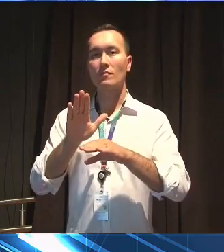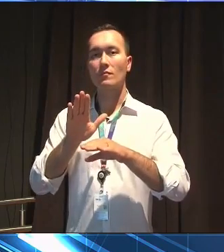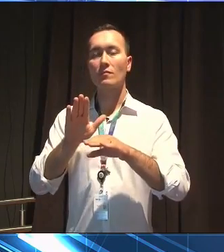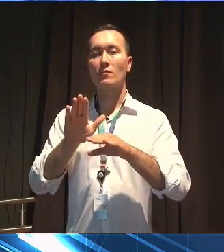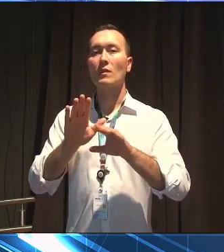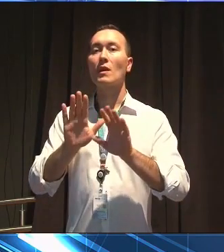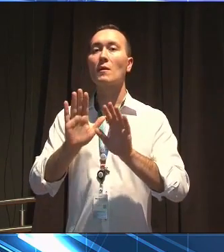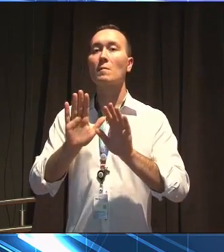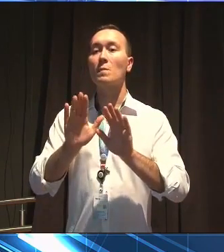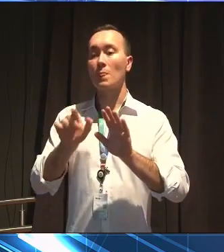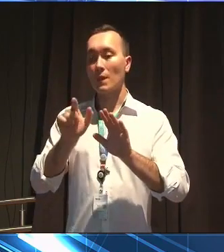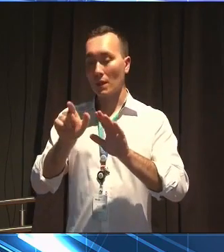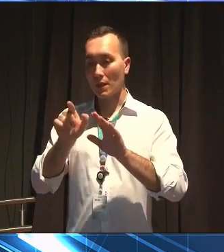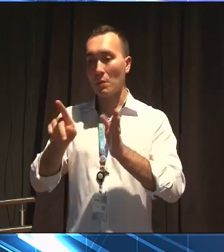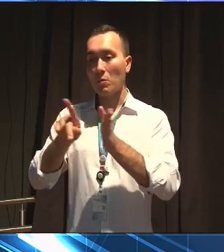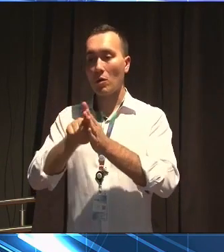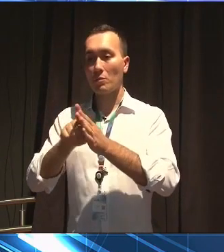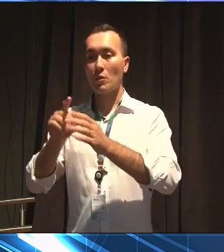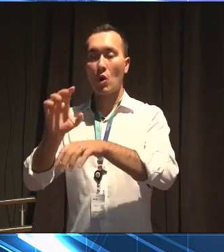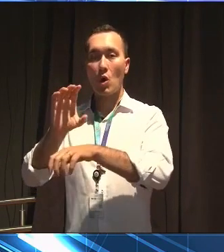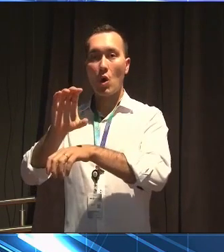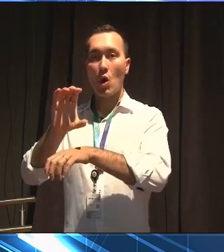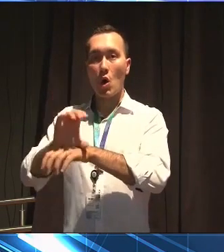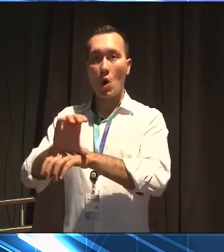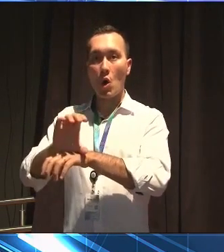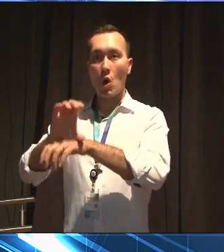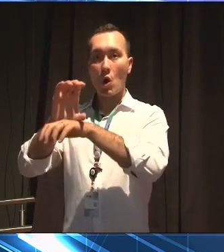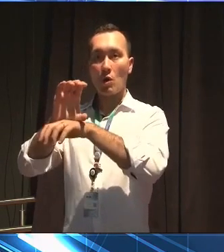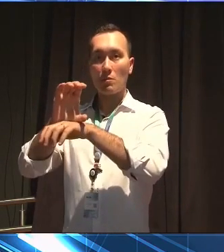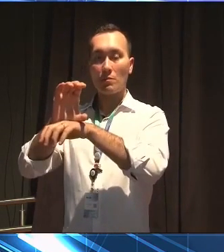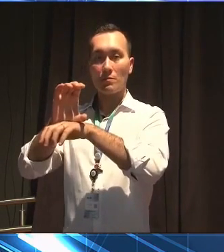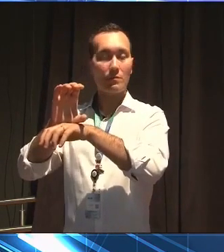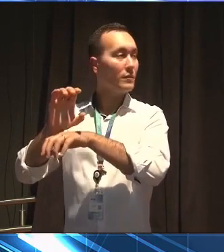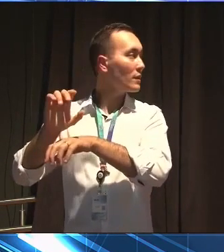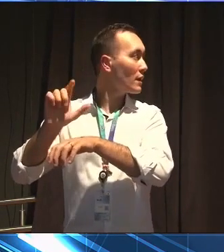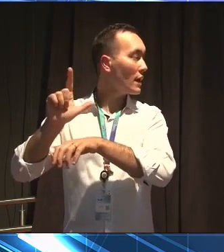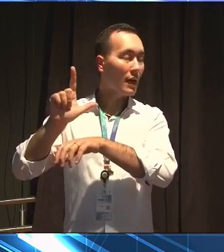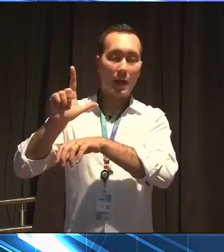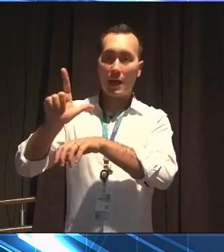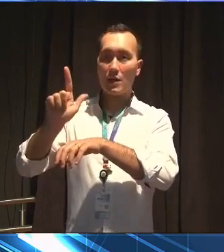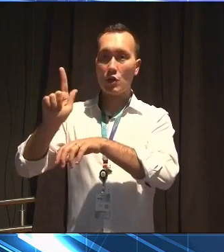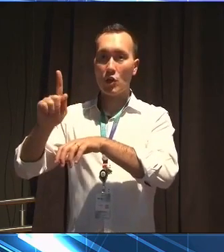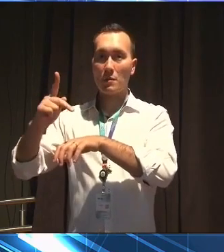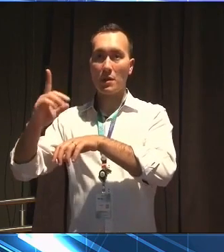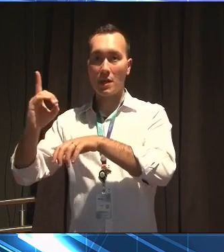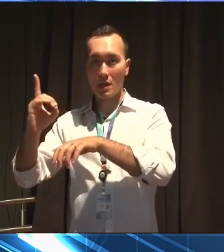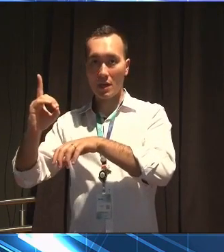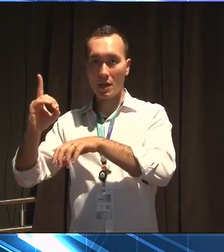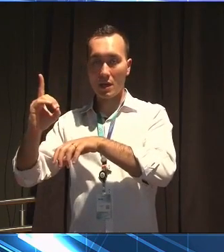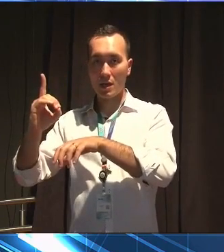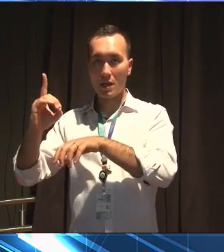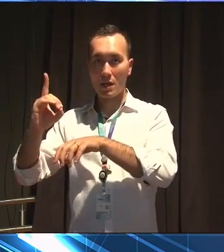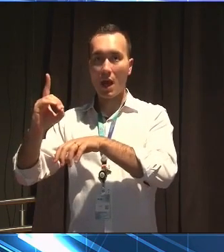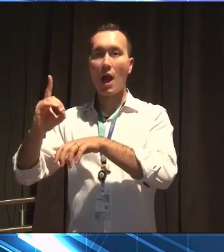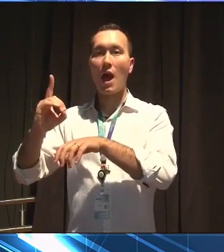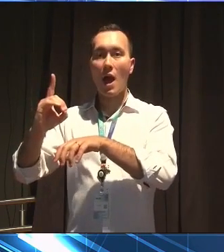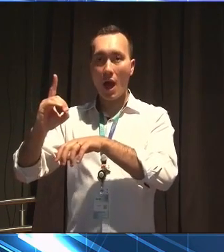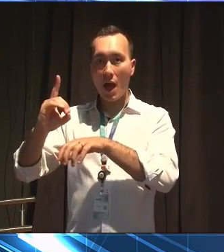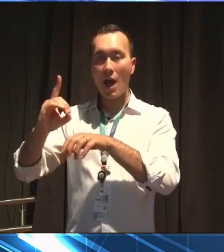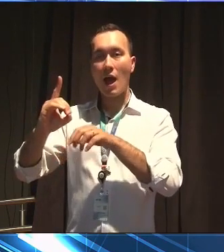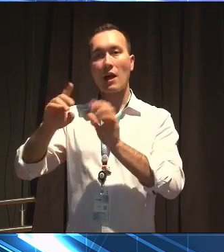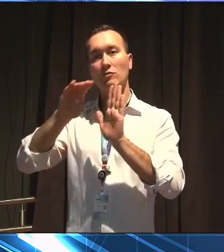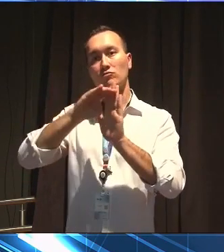da LGPD. Se ele atender a essas políticas, portanto, ele vai ter determinados